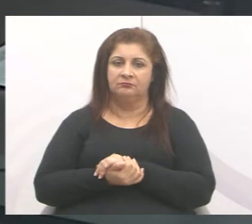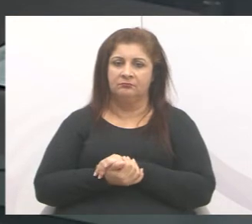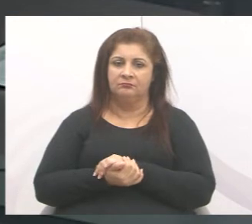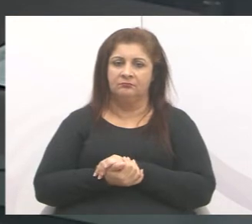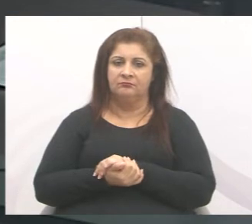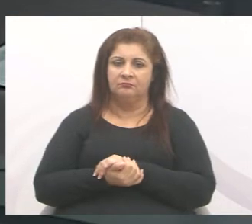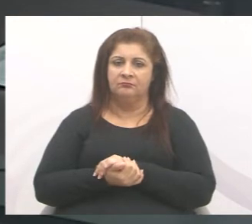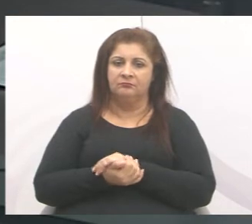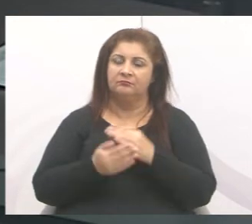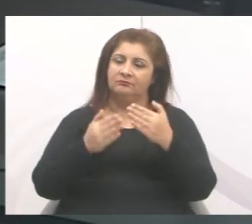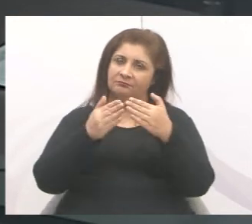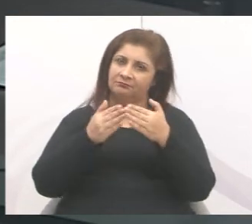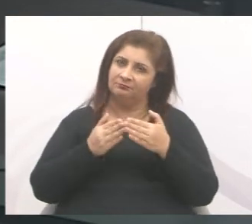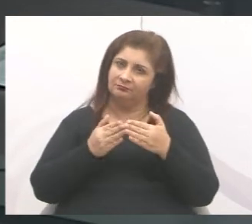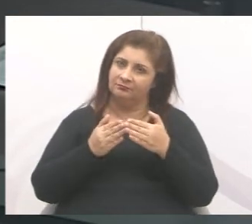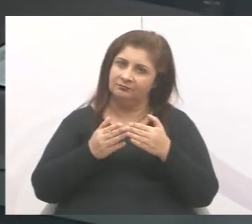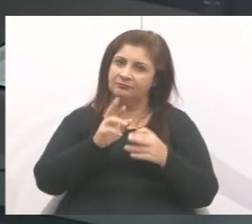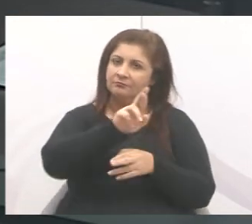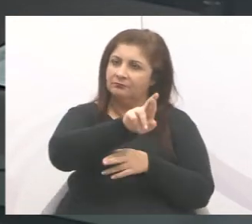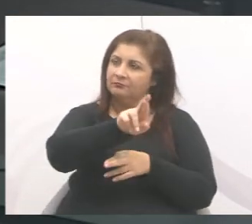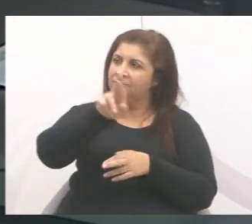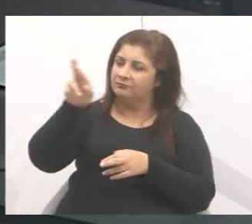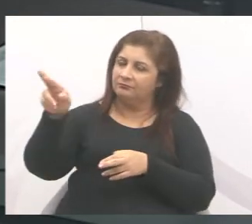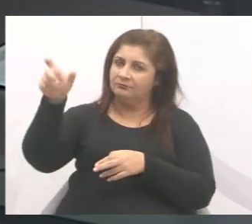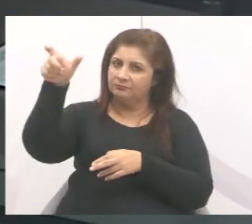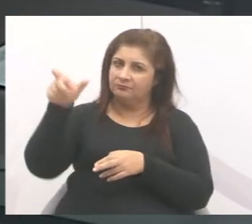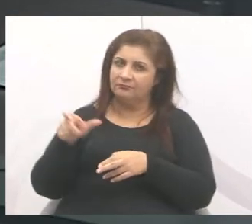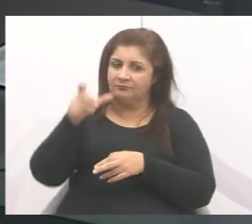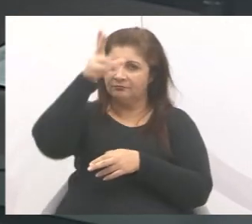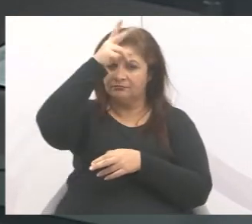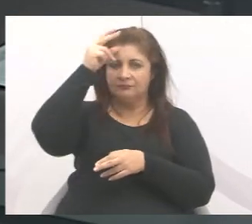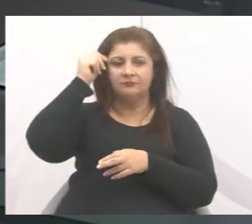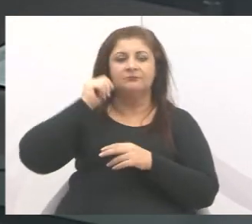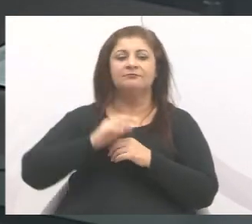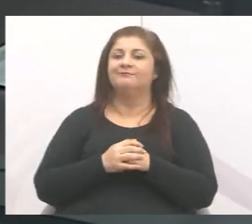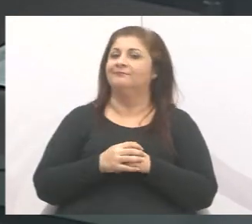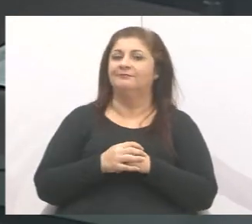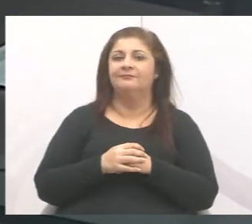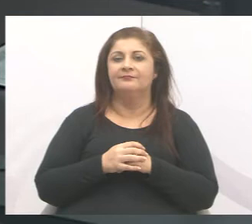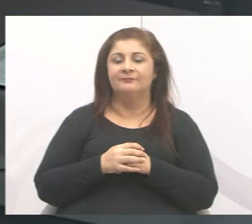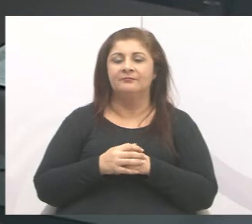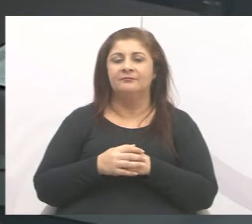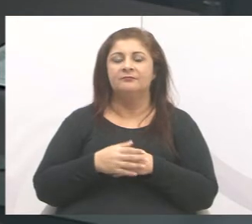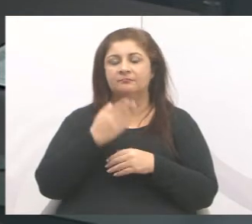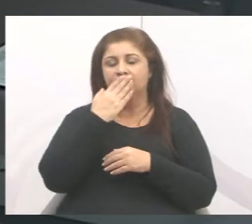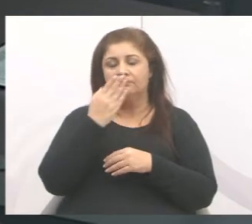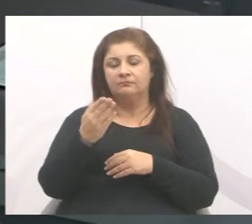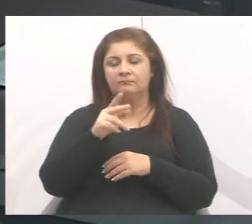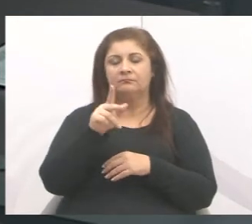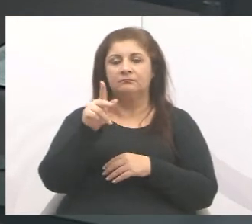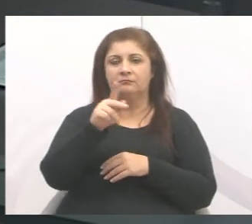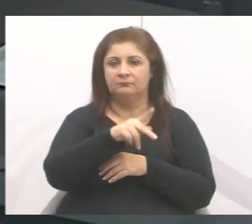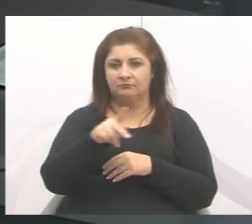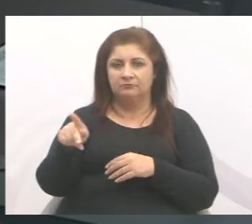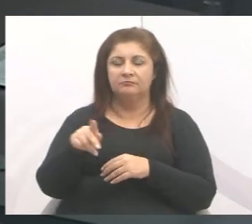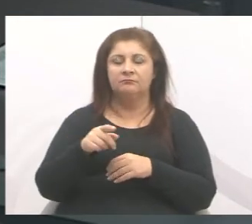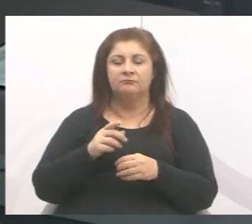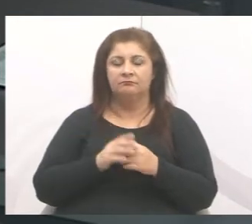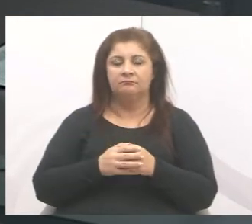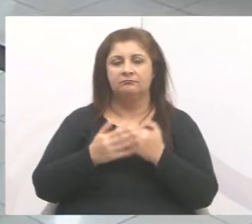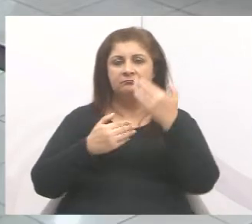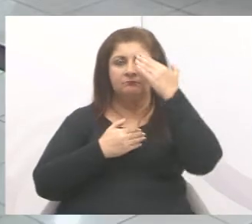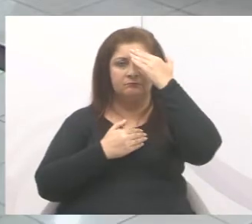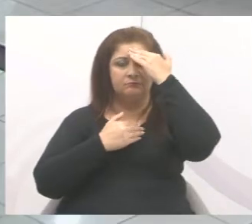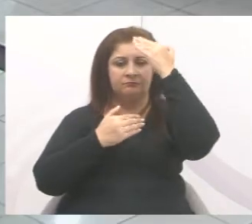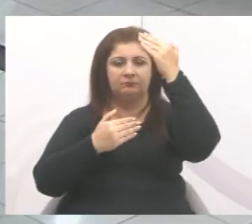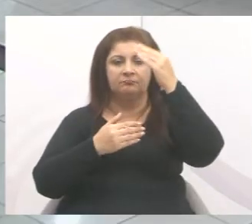esse pedido a você, que transmita ao prefeito Isaías esse pleito dos professores da nossa rede municipal de educação. Muito